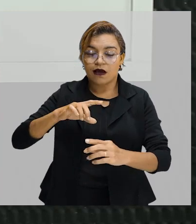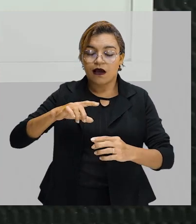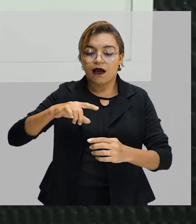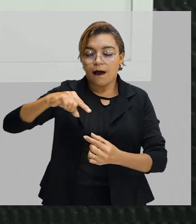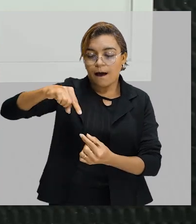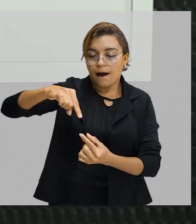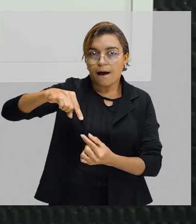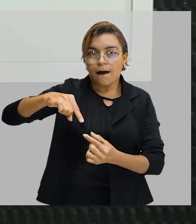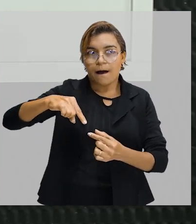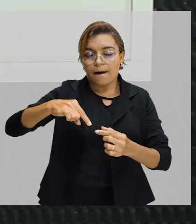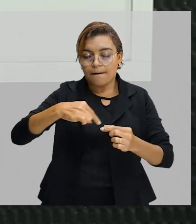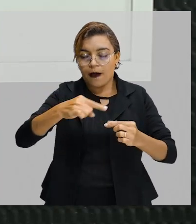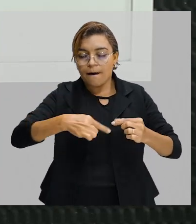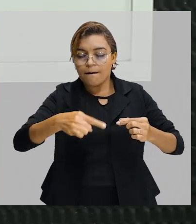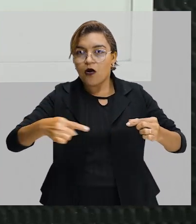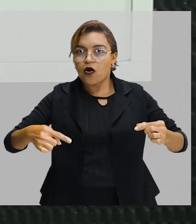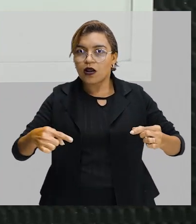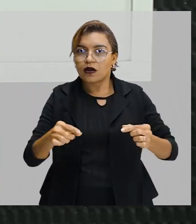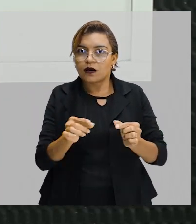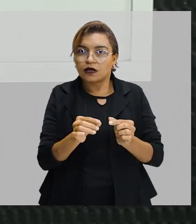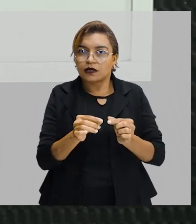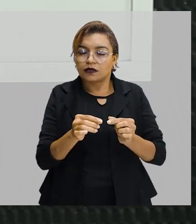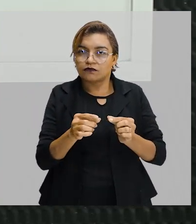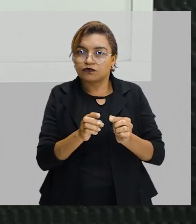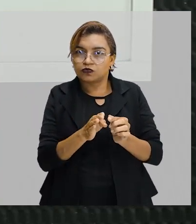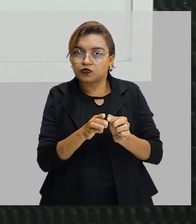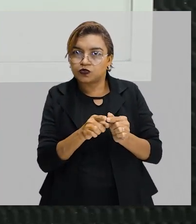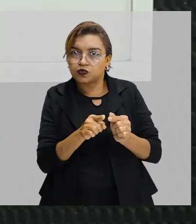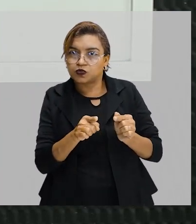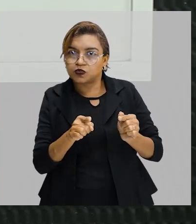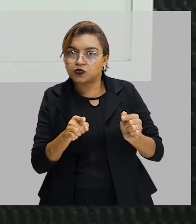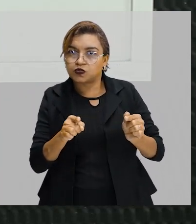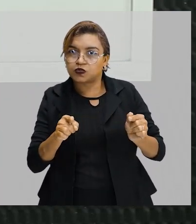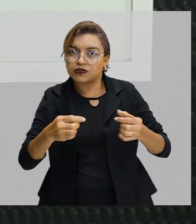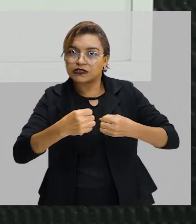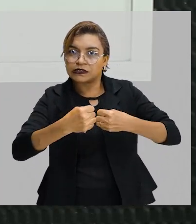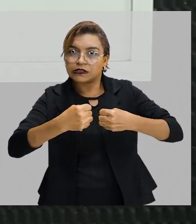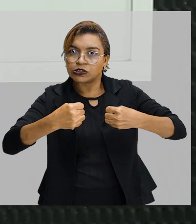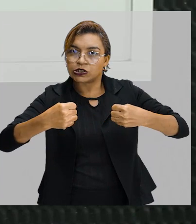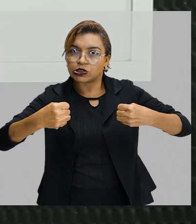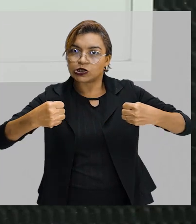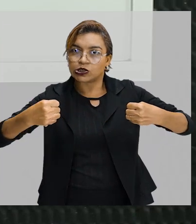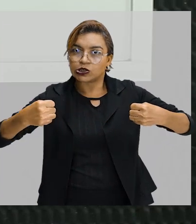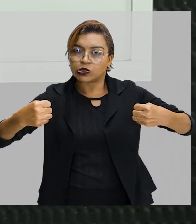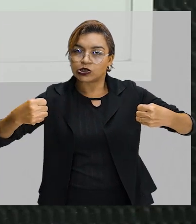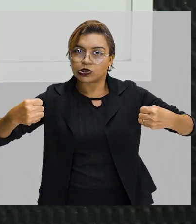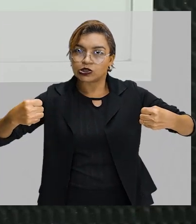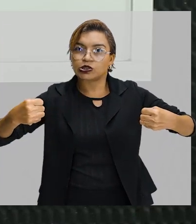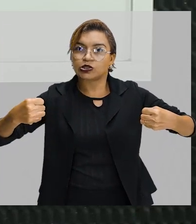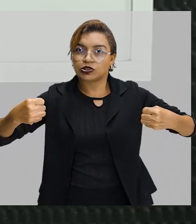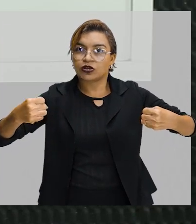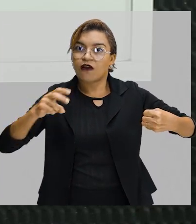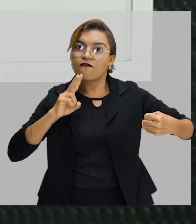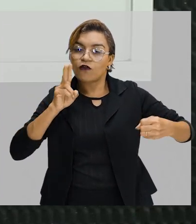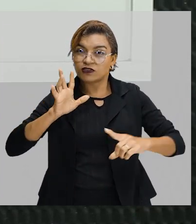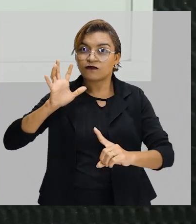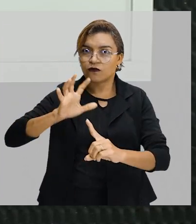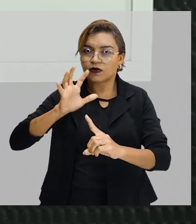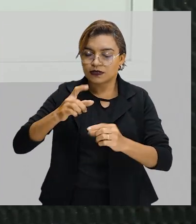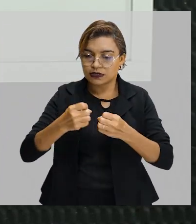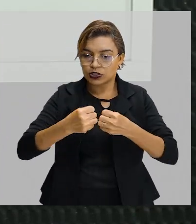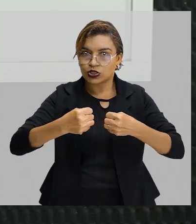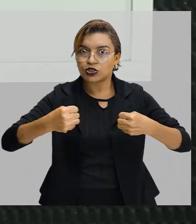não é? Então vamos supor que era este tamanho. Uma força externa fez com que ela se esticasse, tá